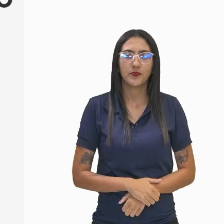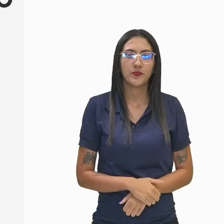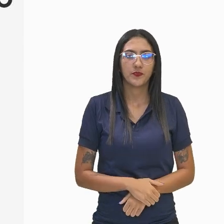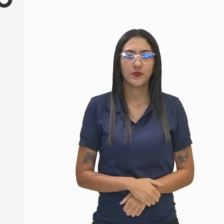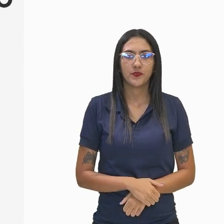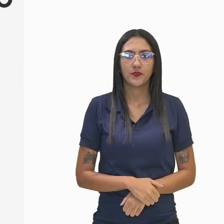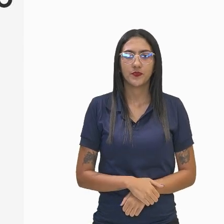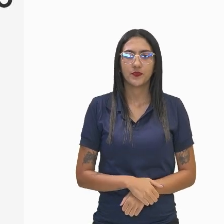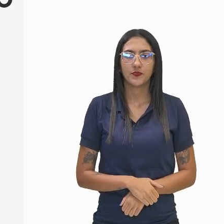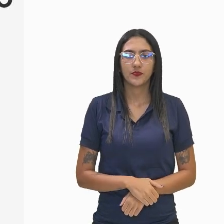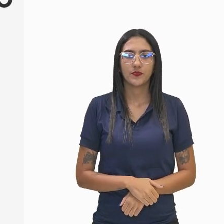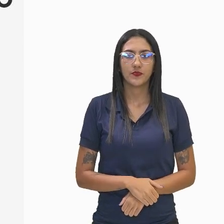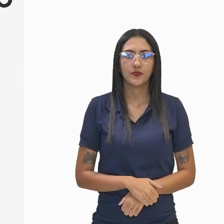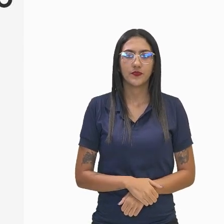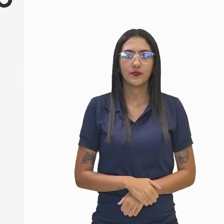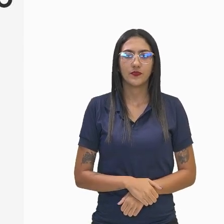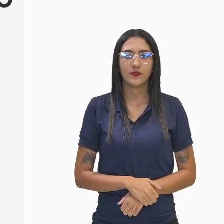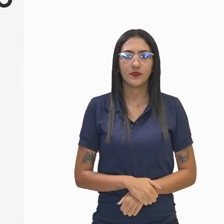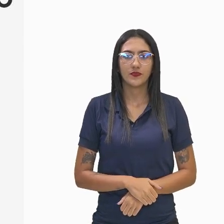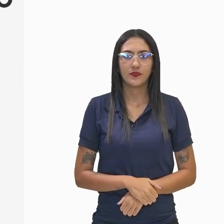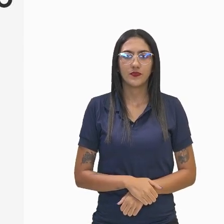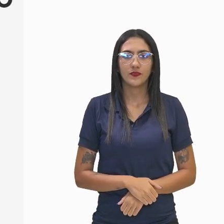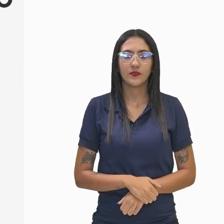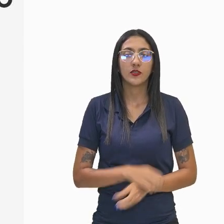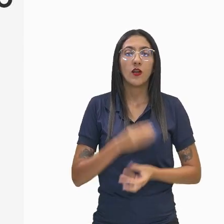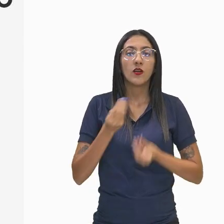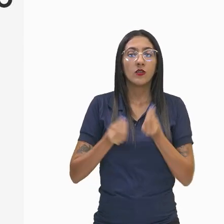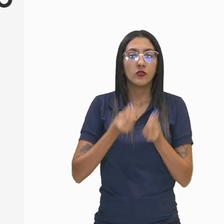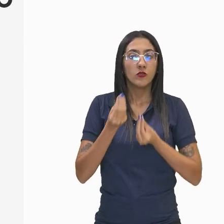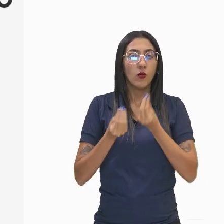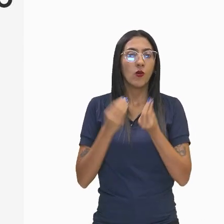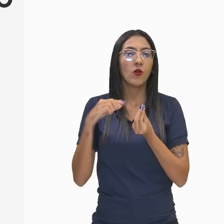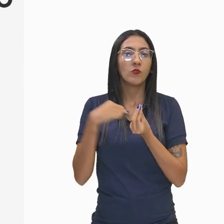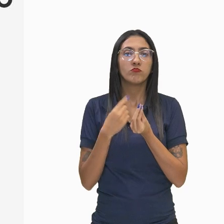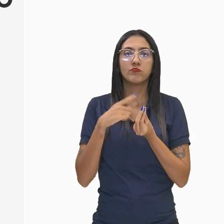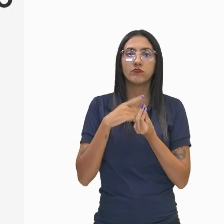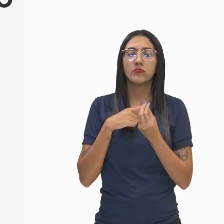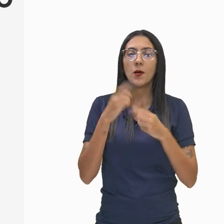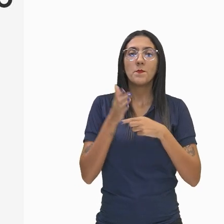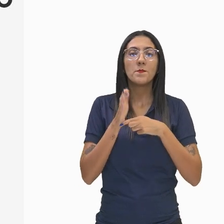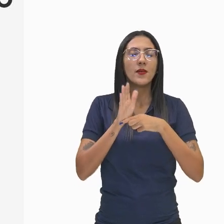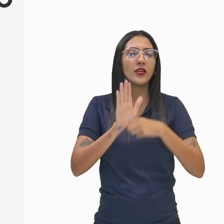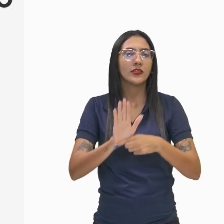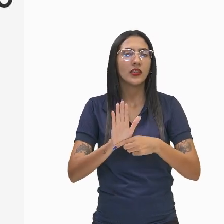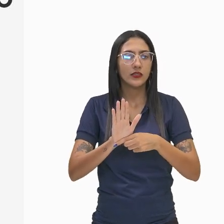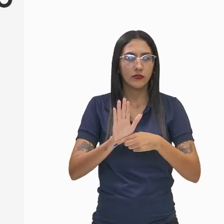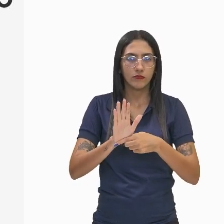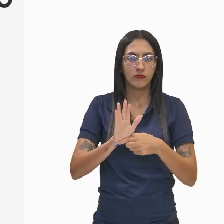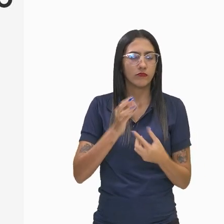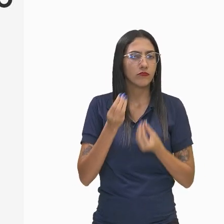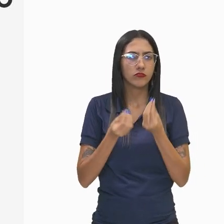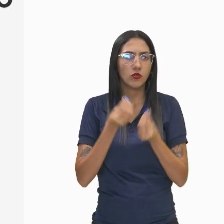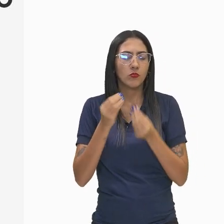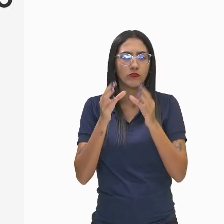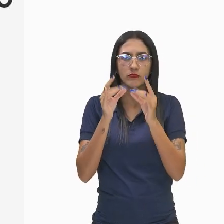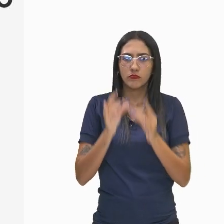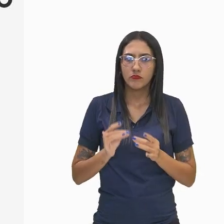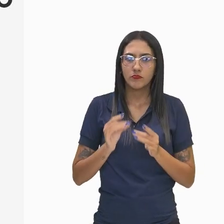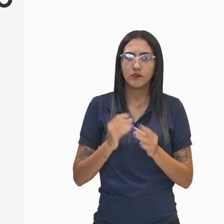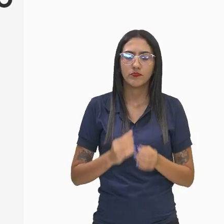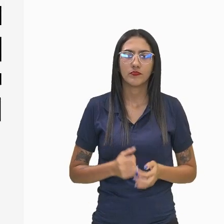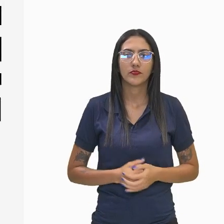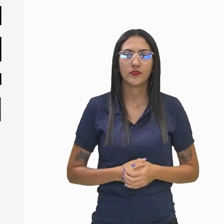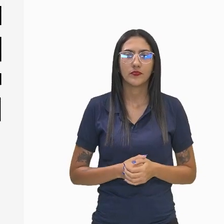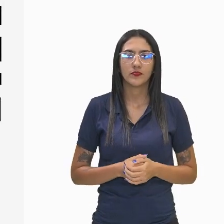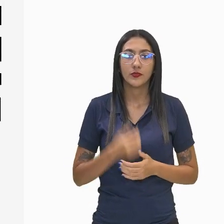Temos aí como é que nós representamos agora um receptor elétrico, né? Temos a representação, o desenho que representa